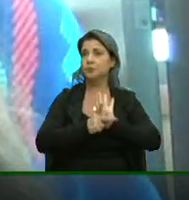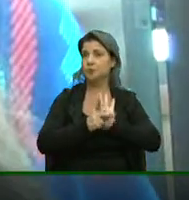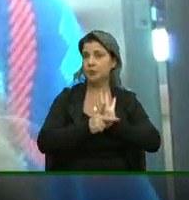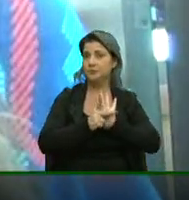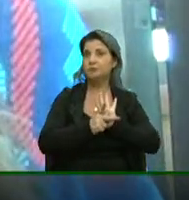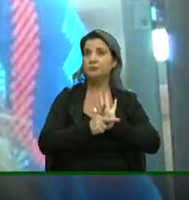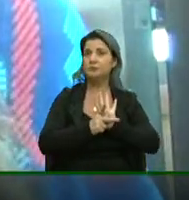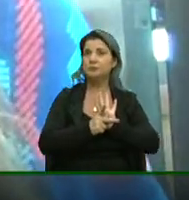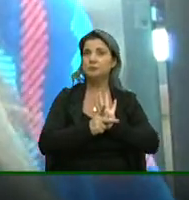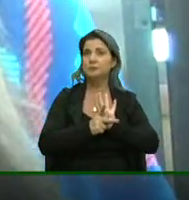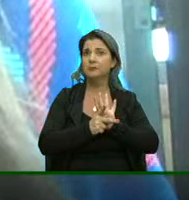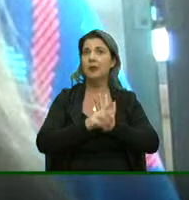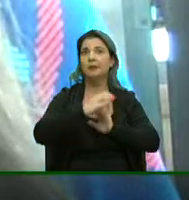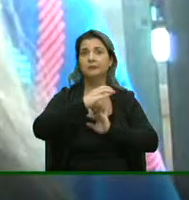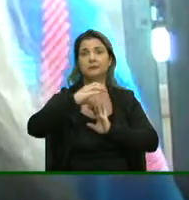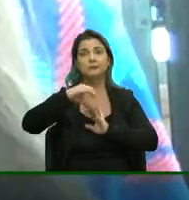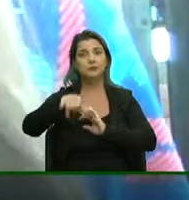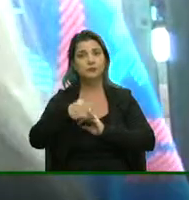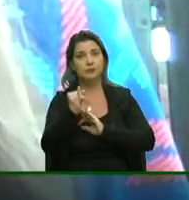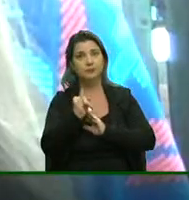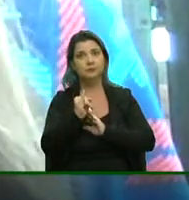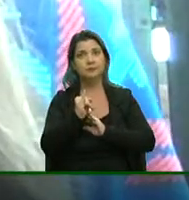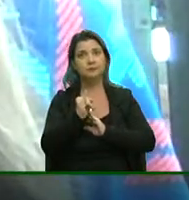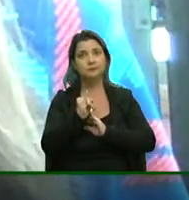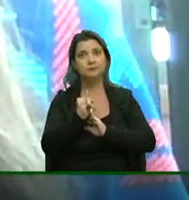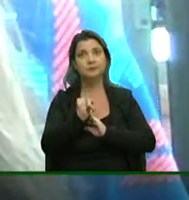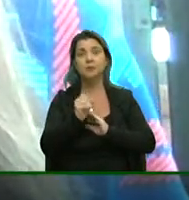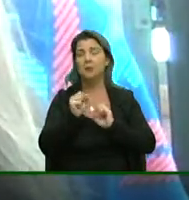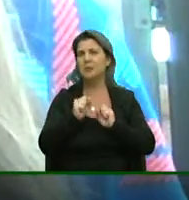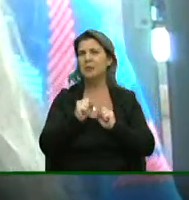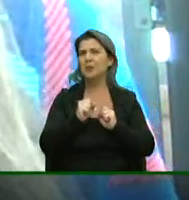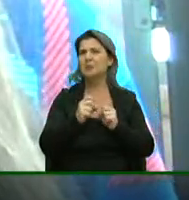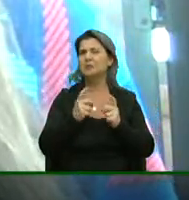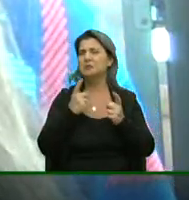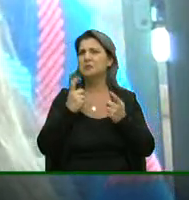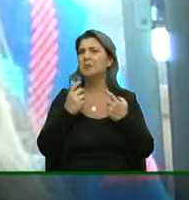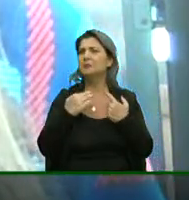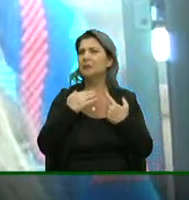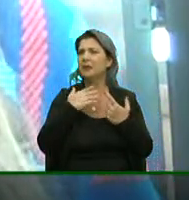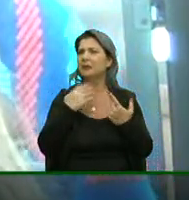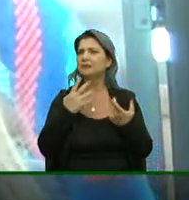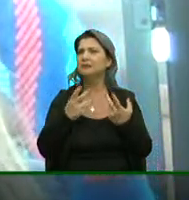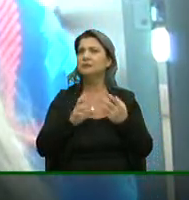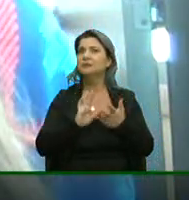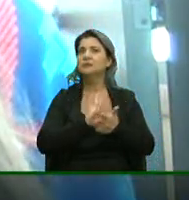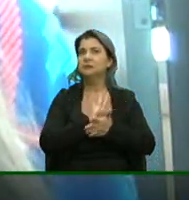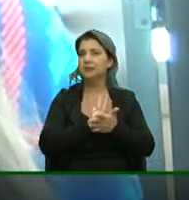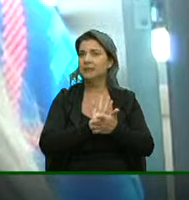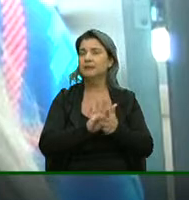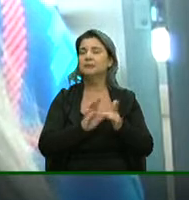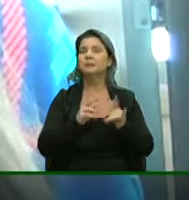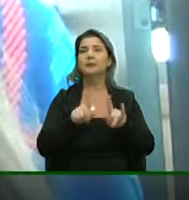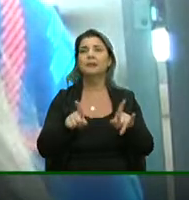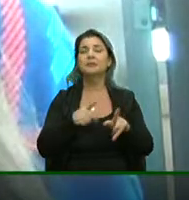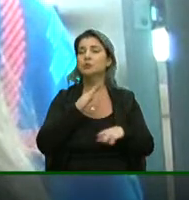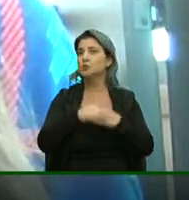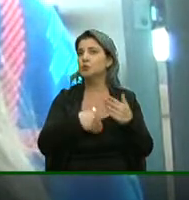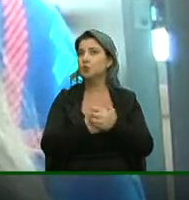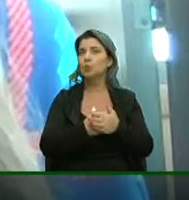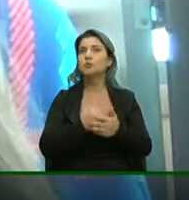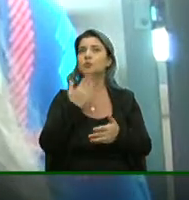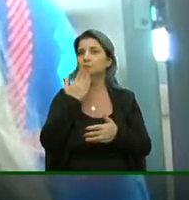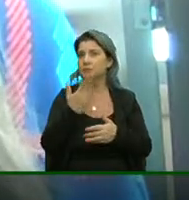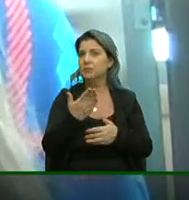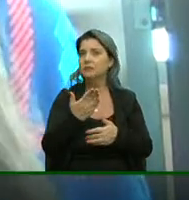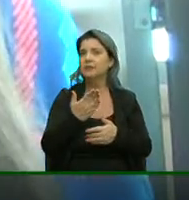casa, na CCJ, eu posso estar enganada, mas se não me engano, todos com parecer favorável do